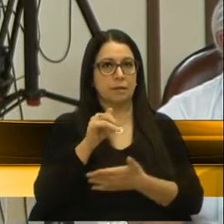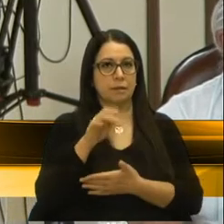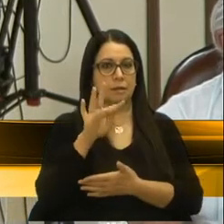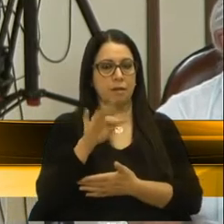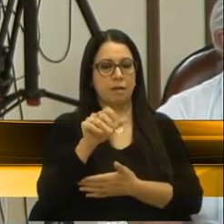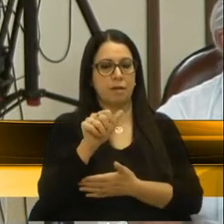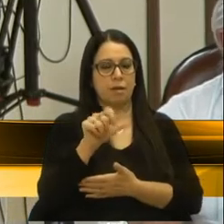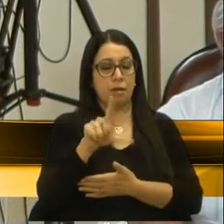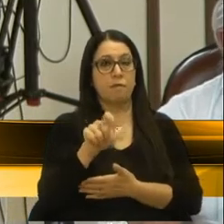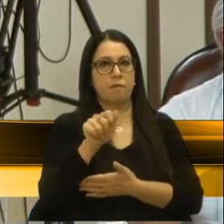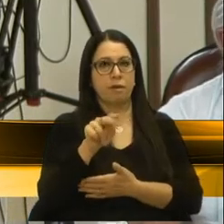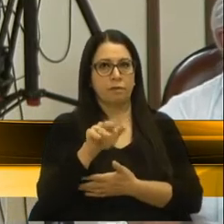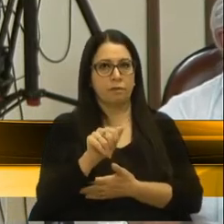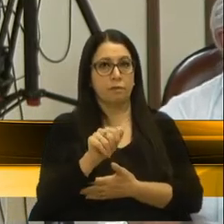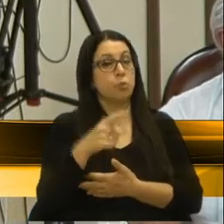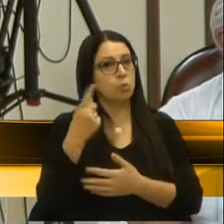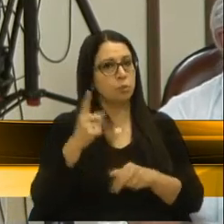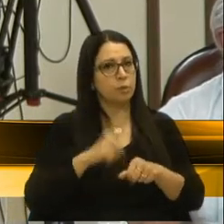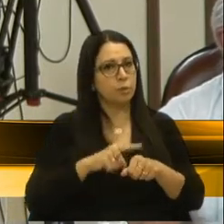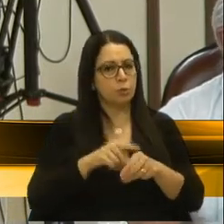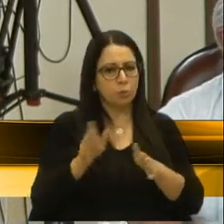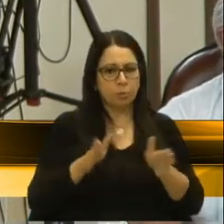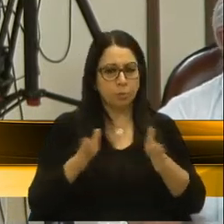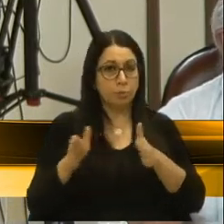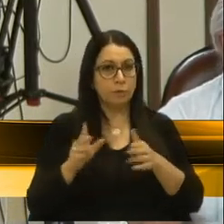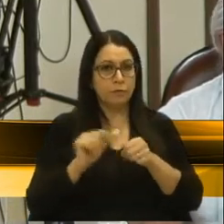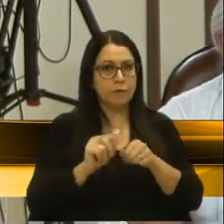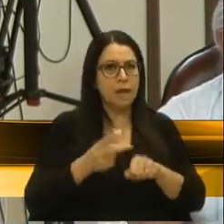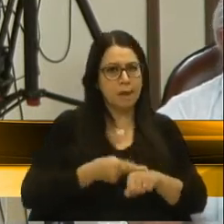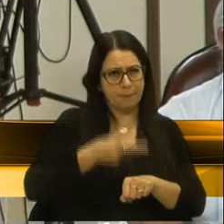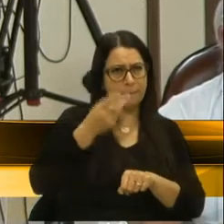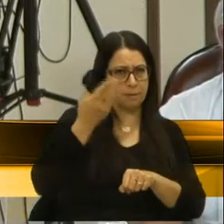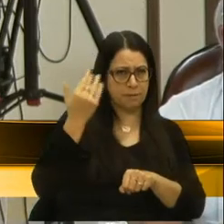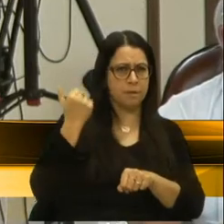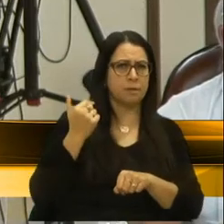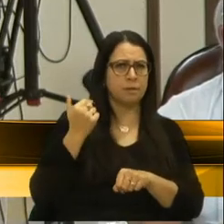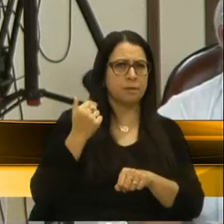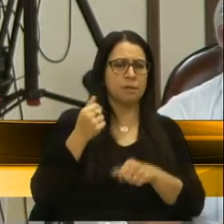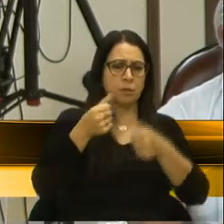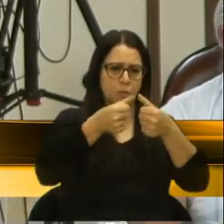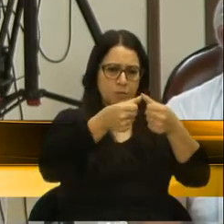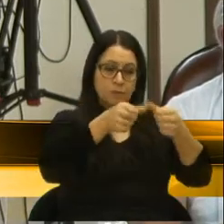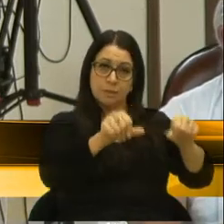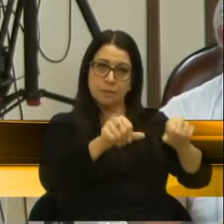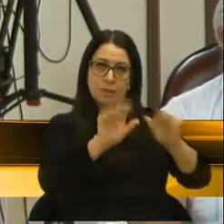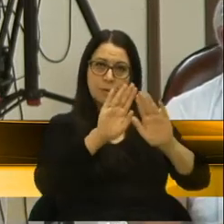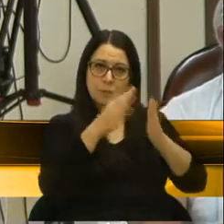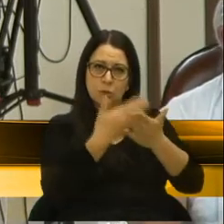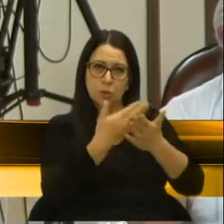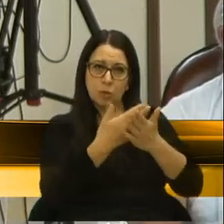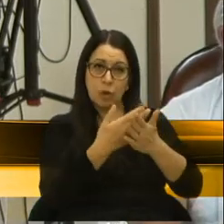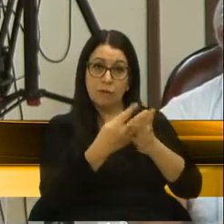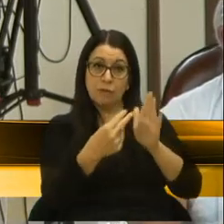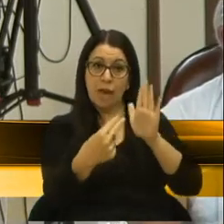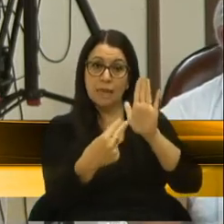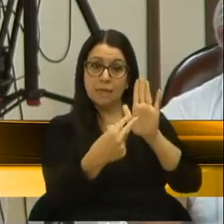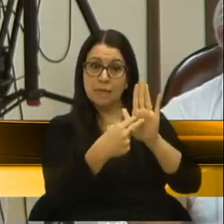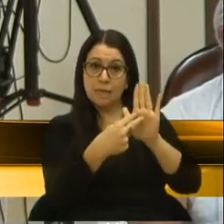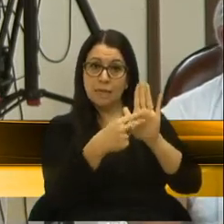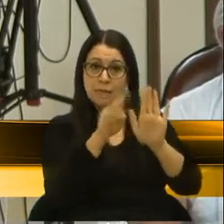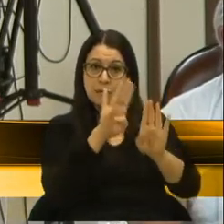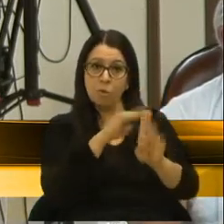foi que, durante o período que a gente fez aquela premiação, aquele selo para as escolas atentas ao bullying,